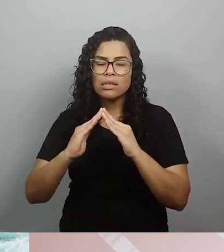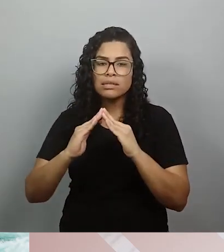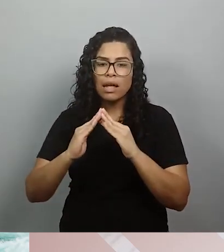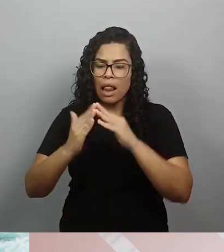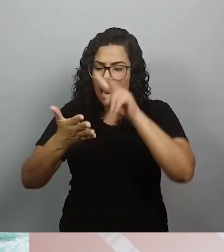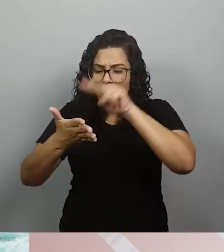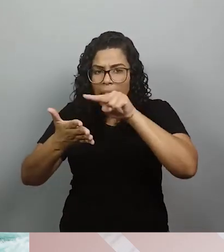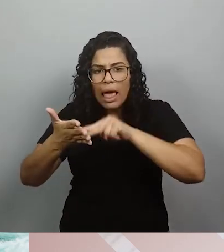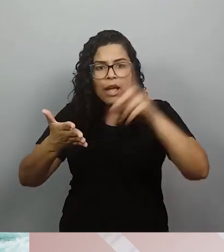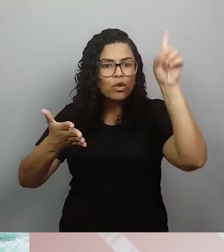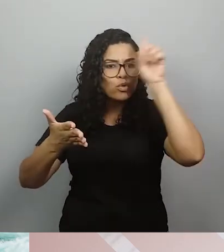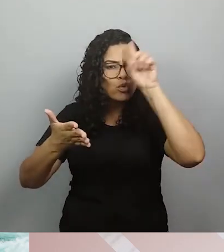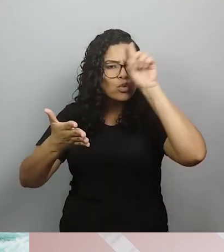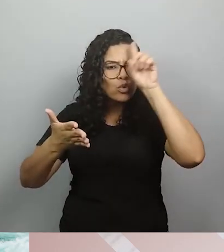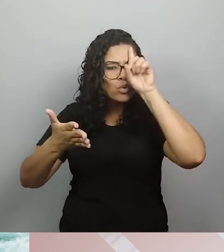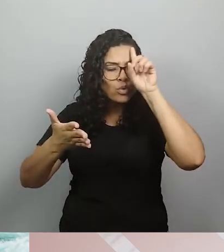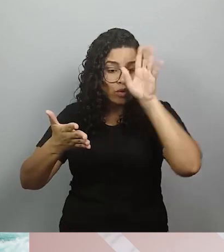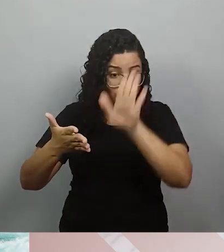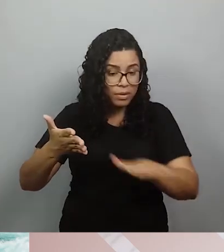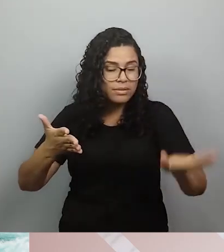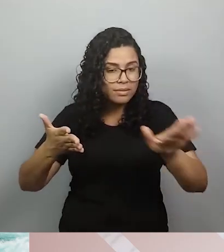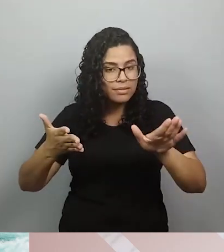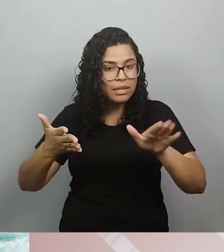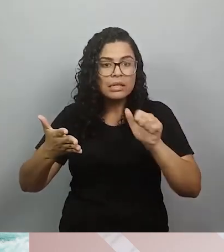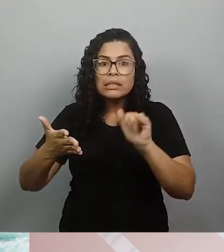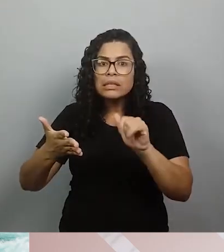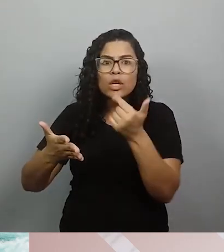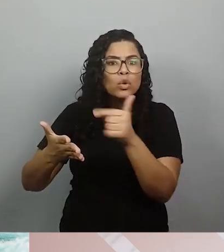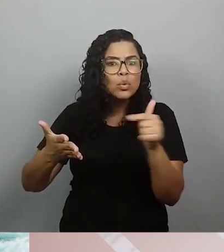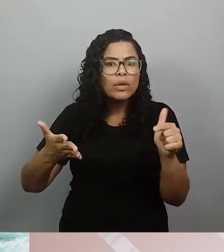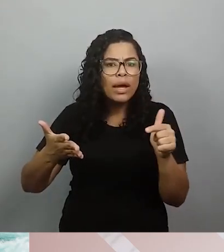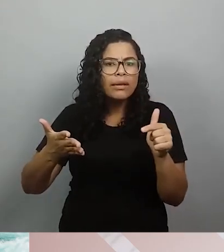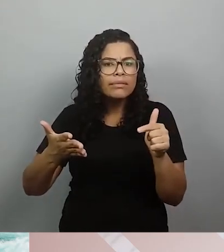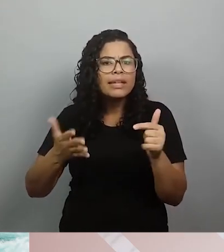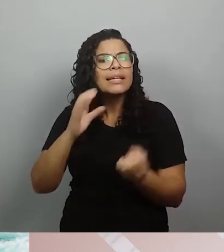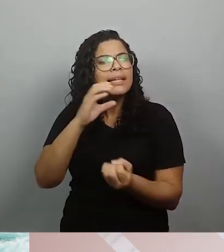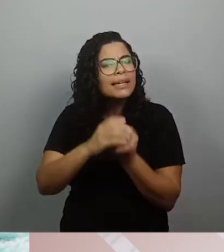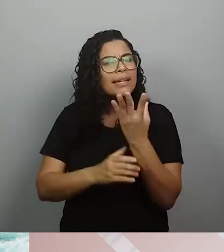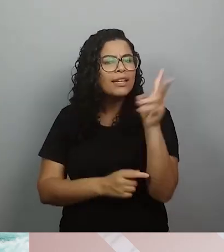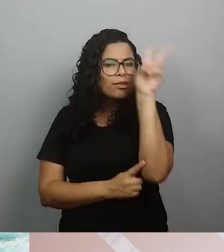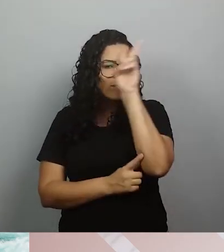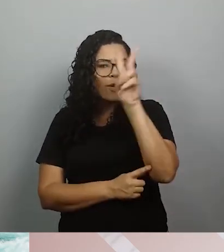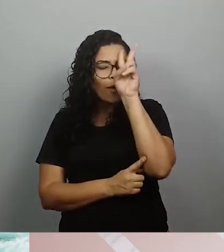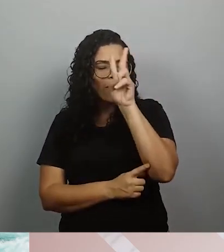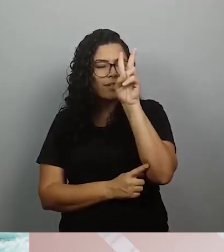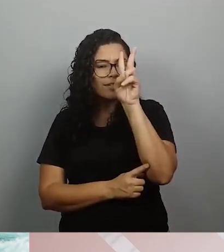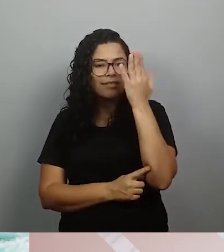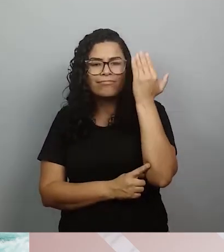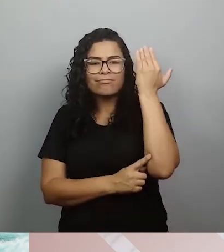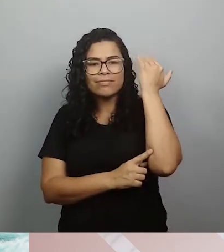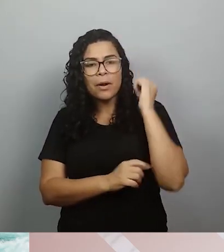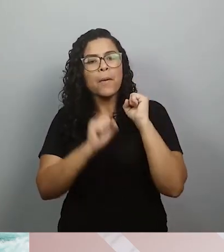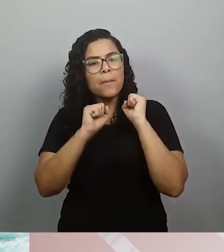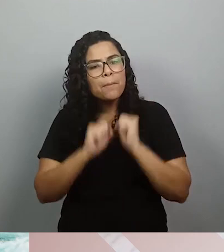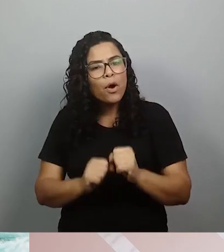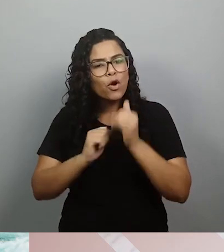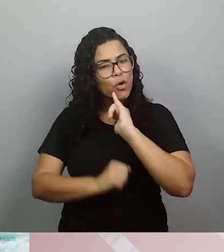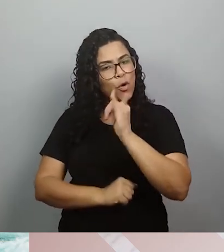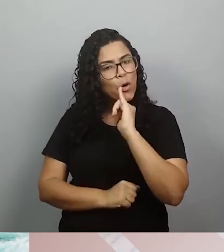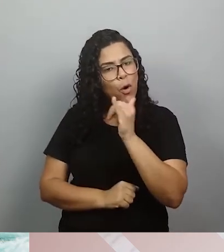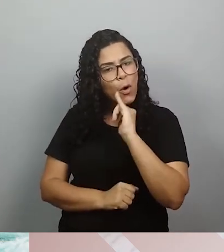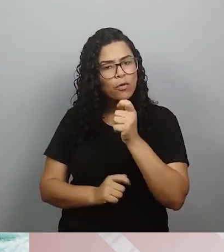leiam diariamente para a criança. E se não tiverem, conte-lhe histórias que lembram de memória. Pode ser contos